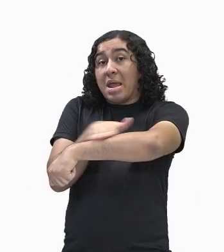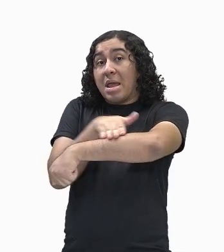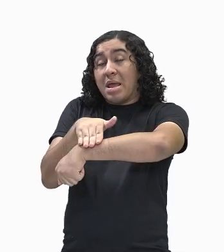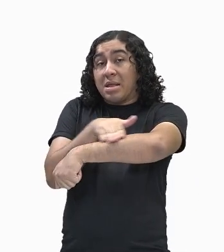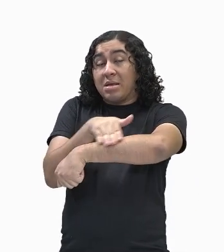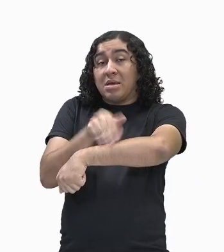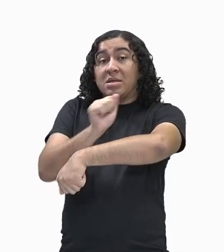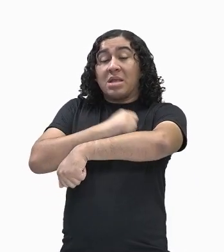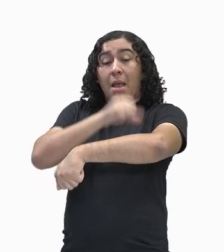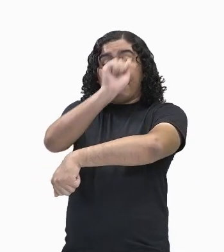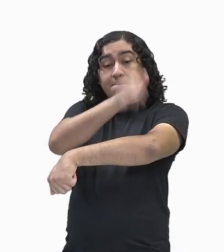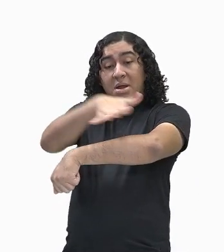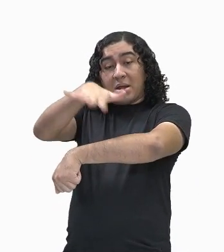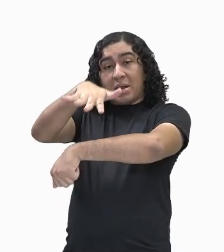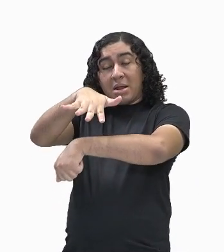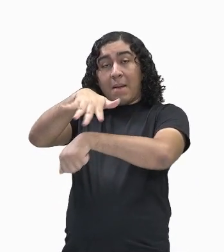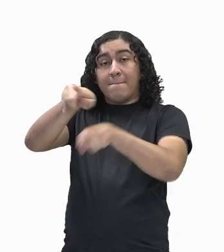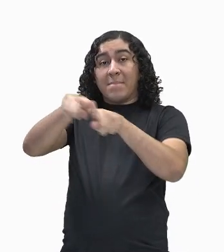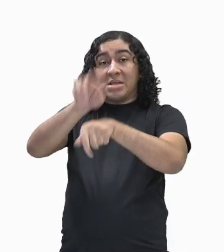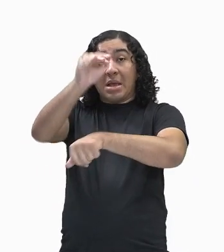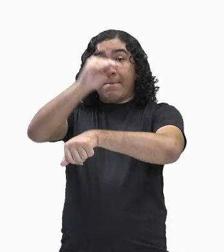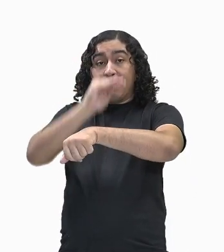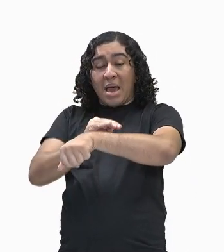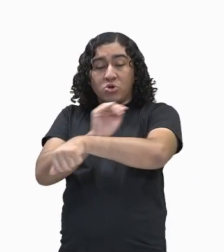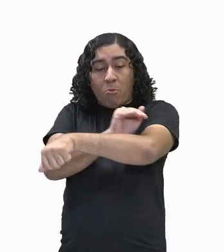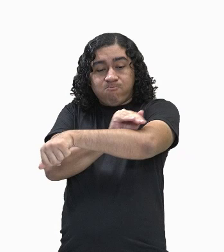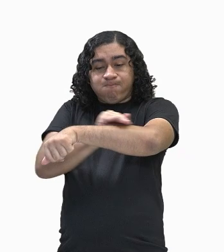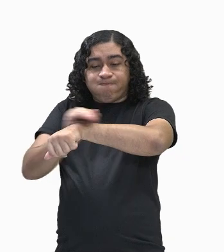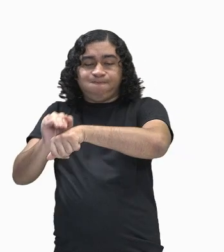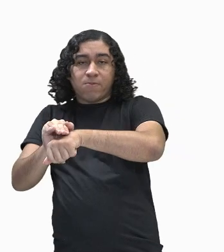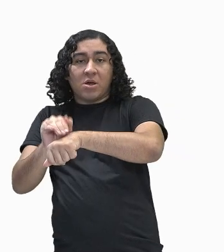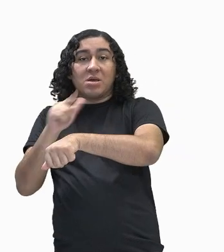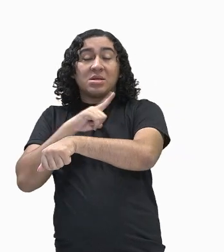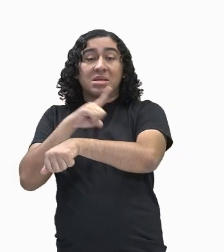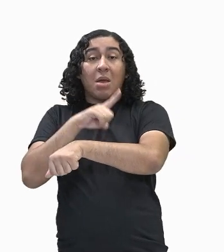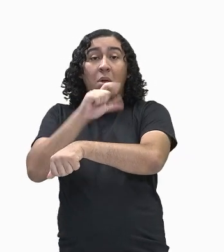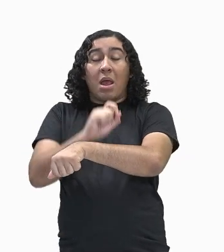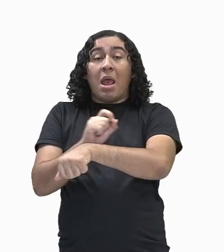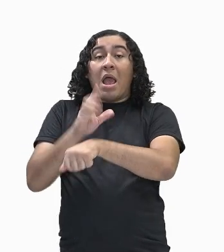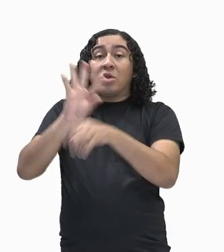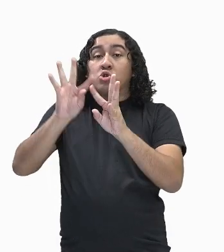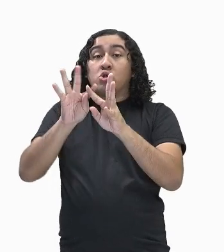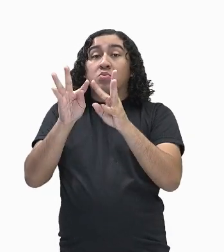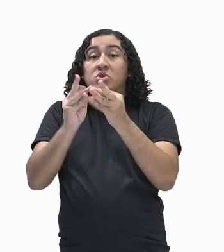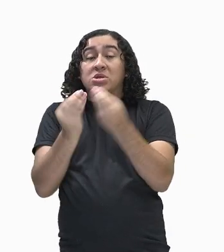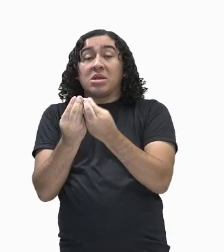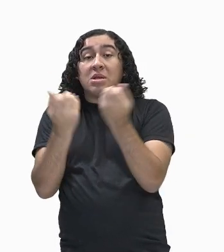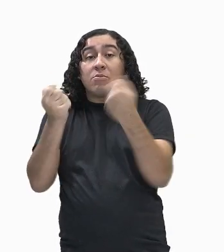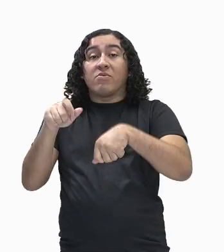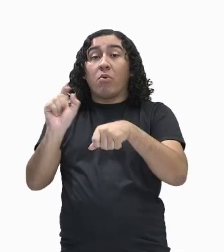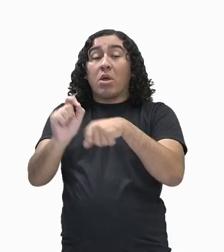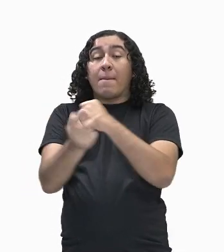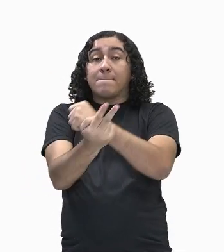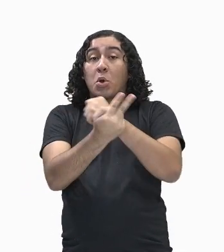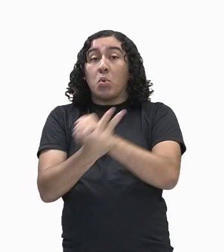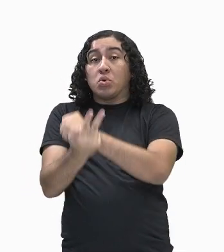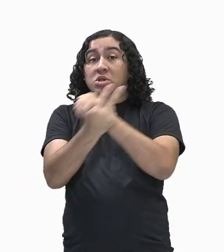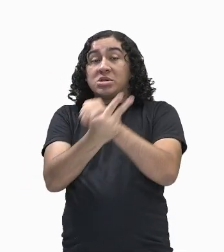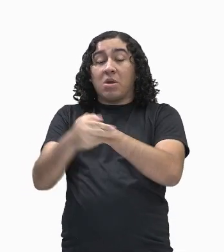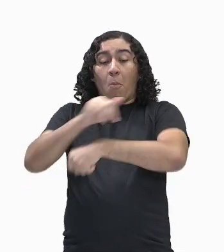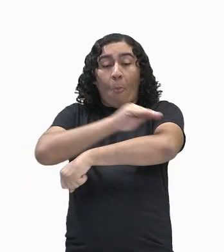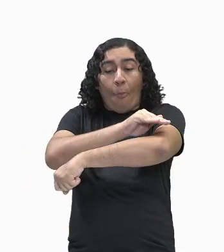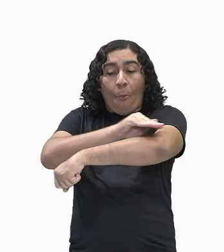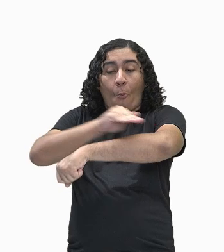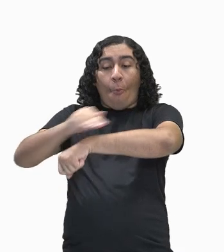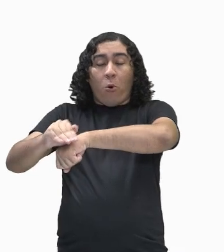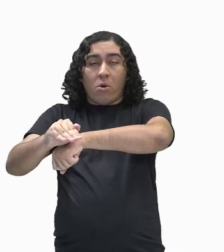pena, existem glândulas que vão secretar uma substância que vai impermeabilizar essas penas. Eu acho